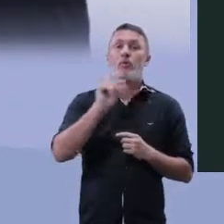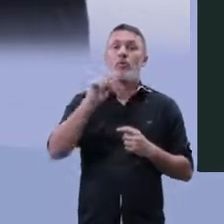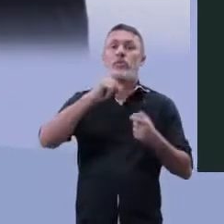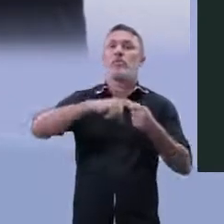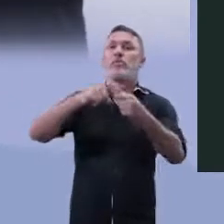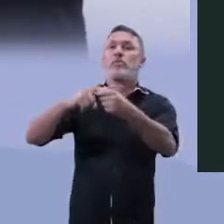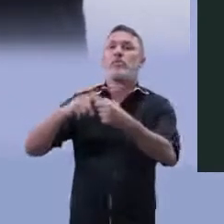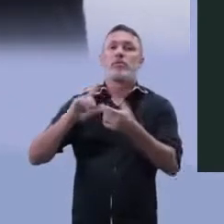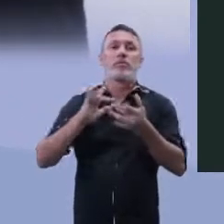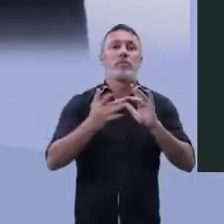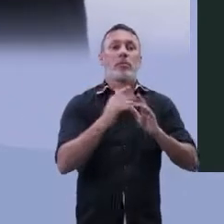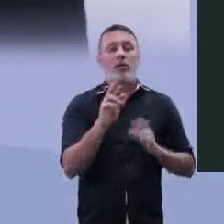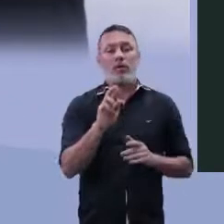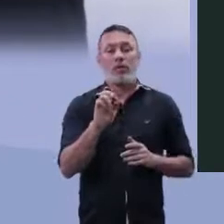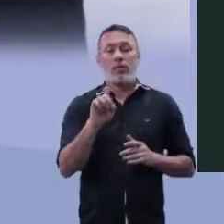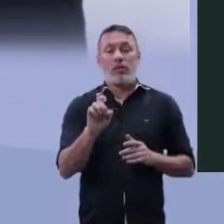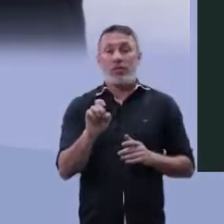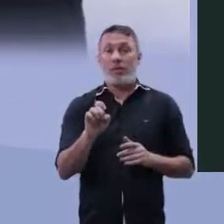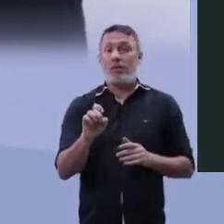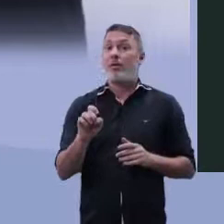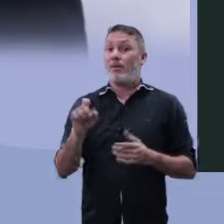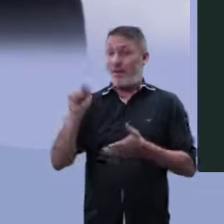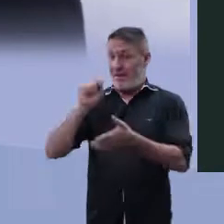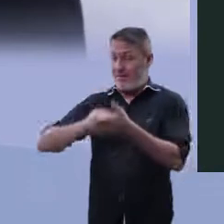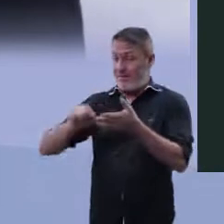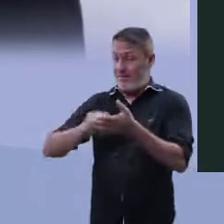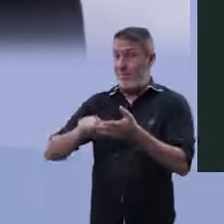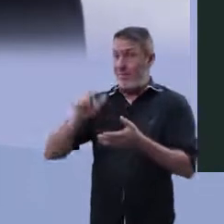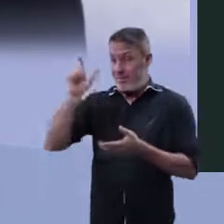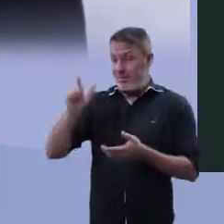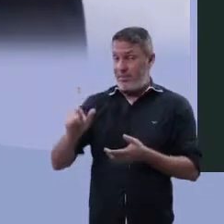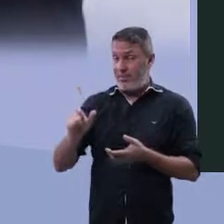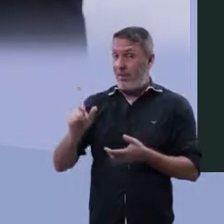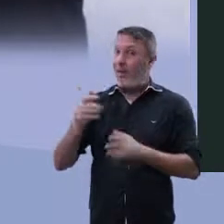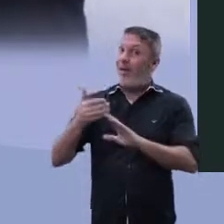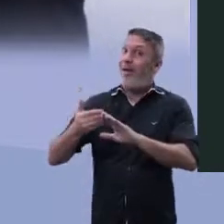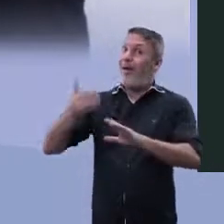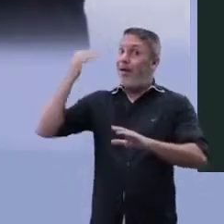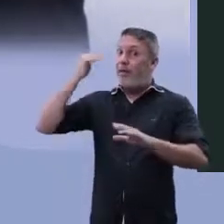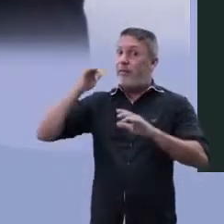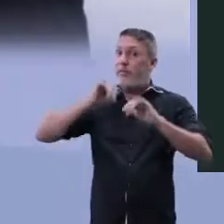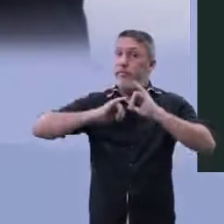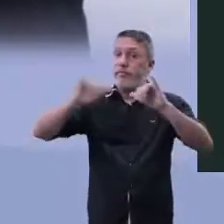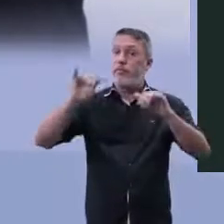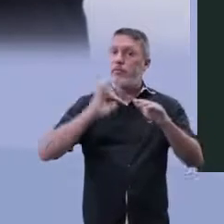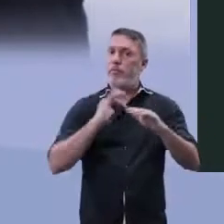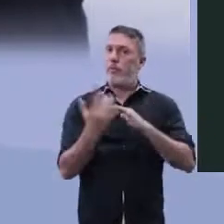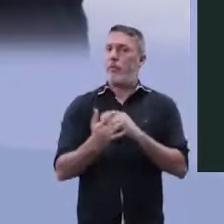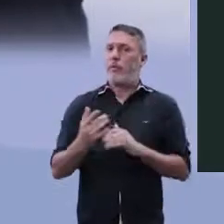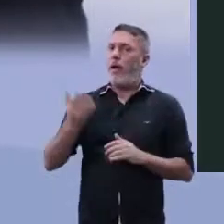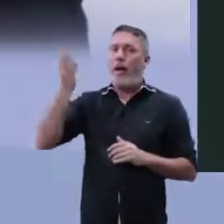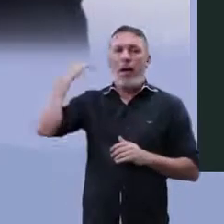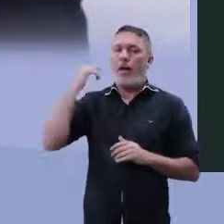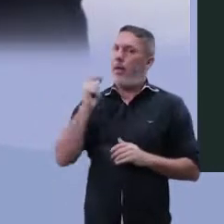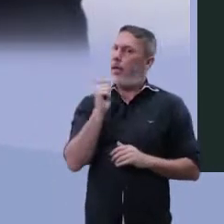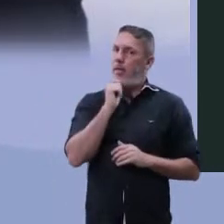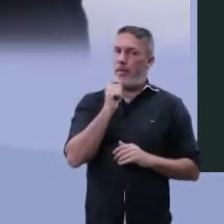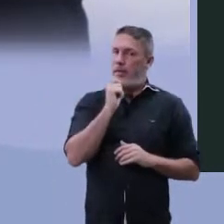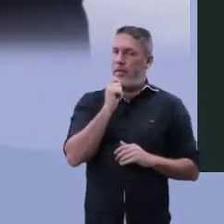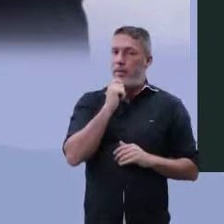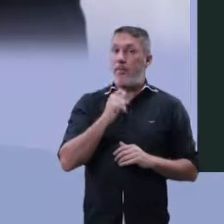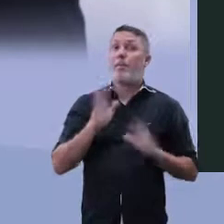estou falando, né, o Castells ele está falando de um momento anterior a disseminação das redes